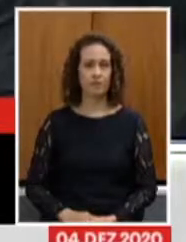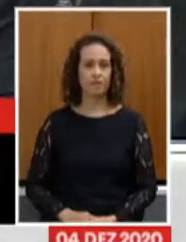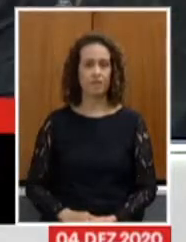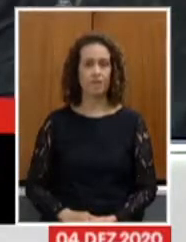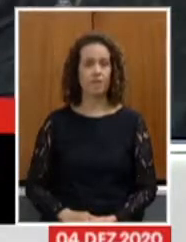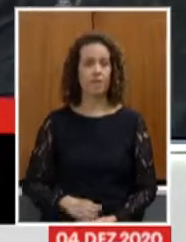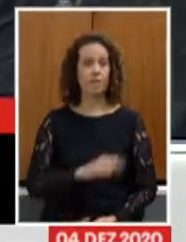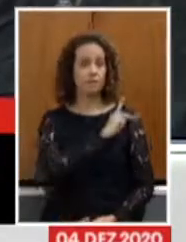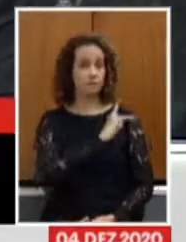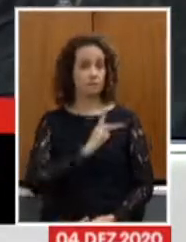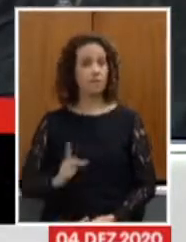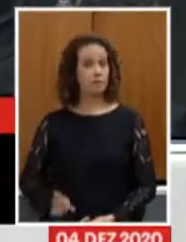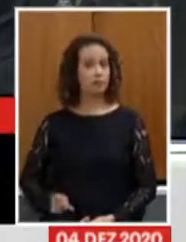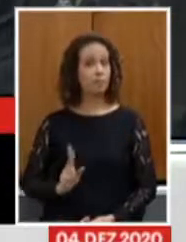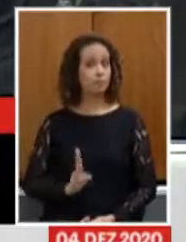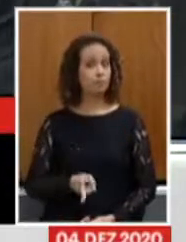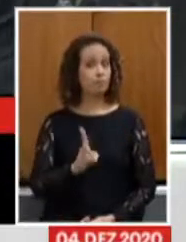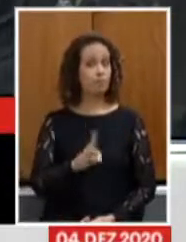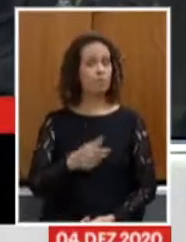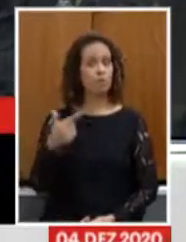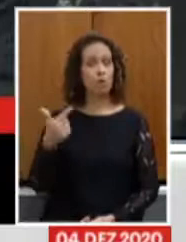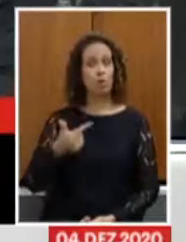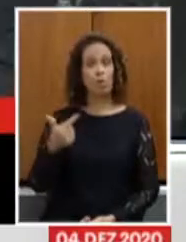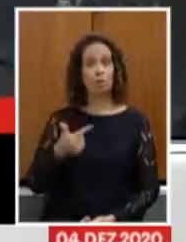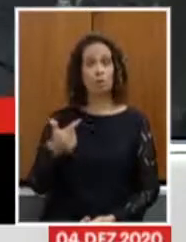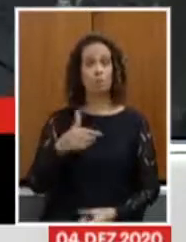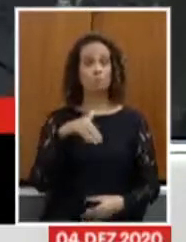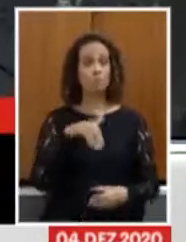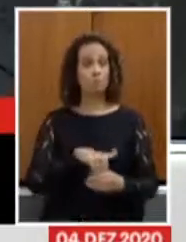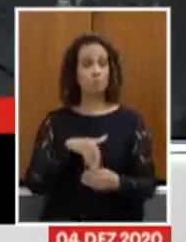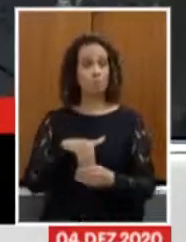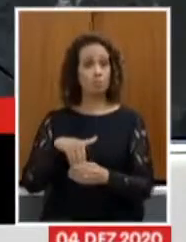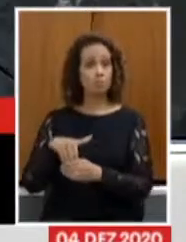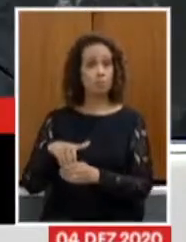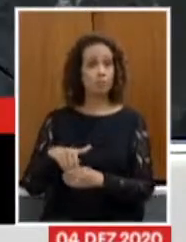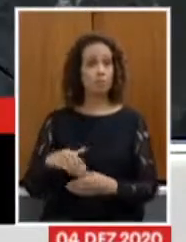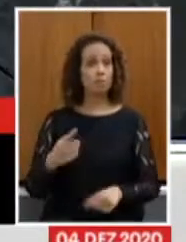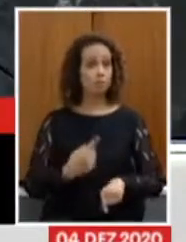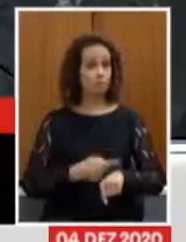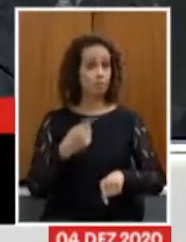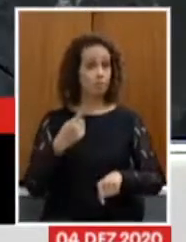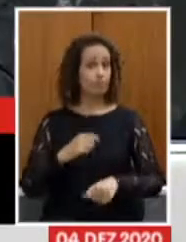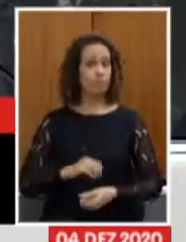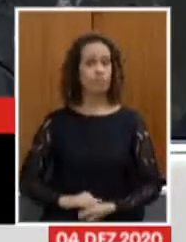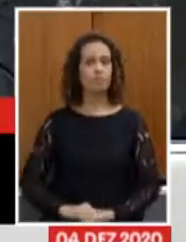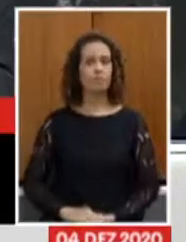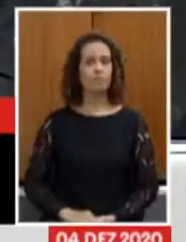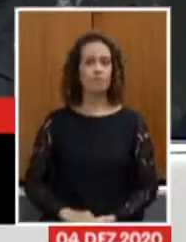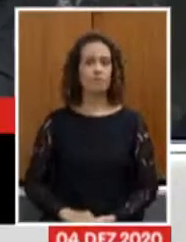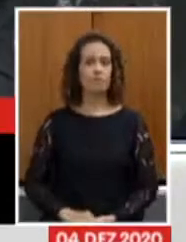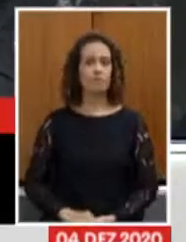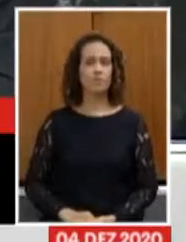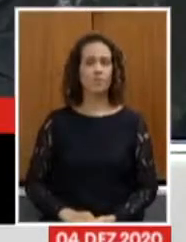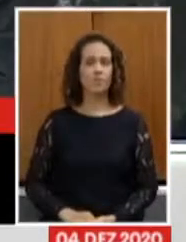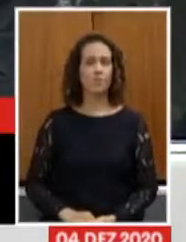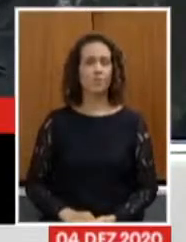A presidência vai proceder à segunda chamada de votação. Em votação.